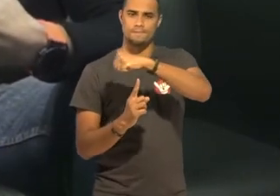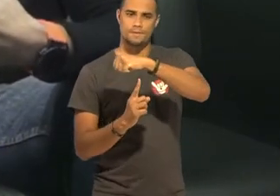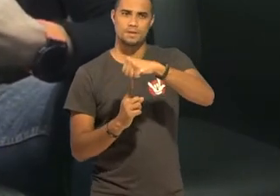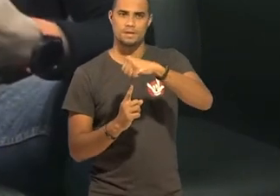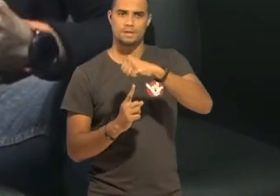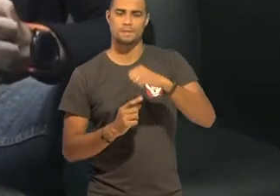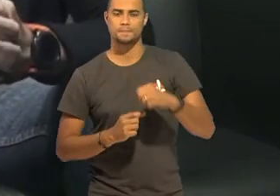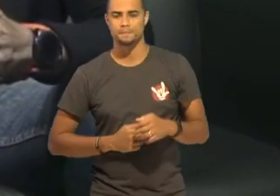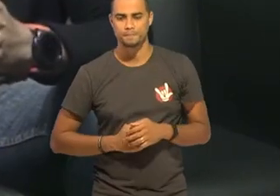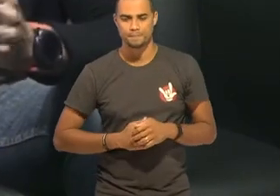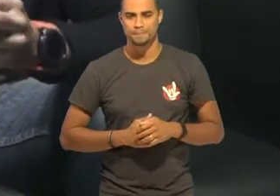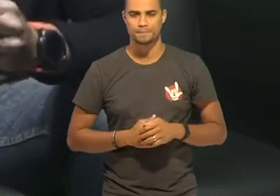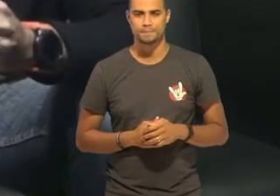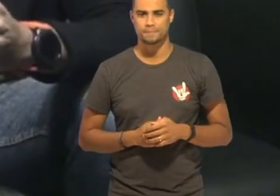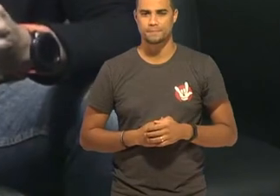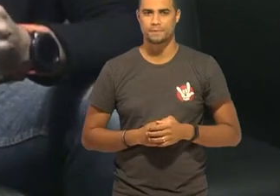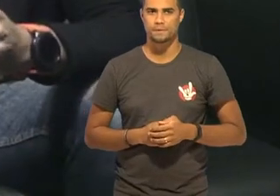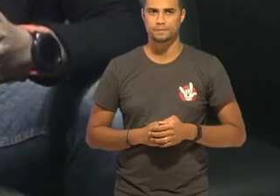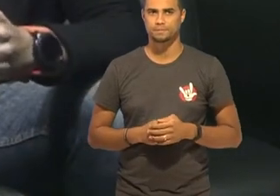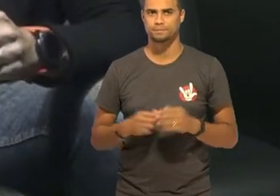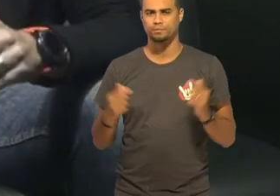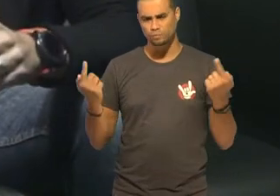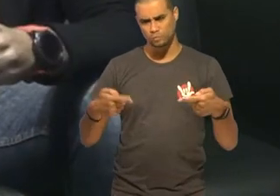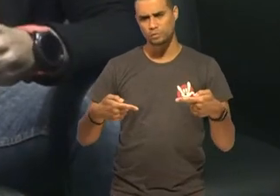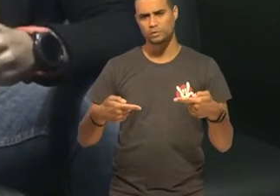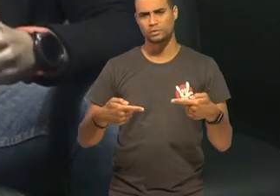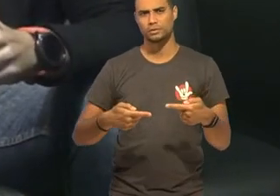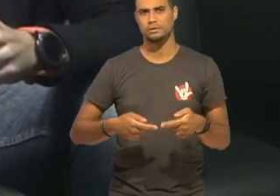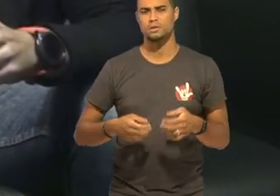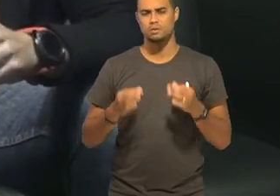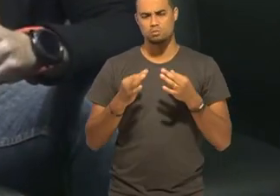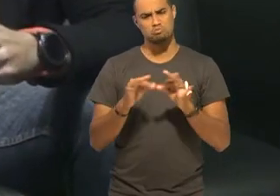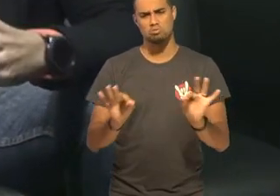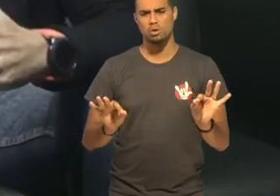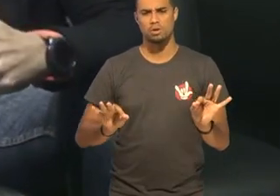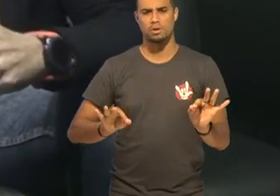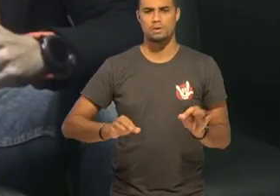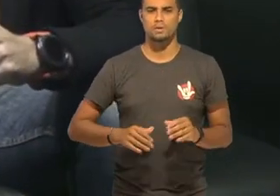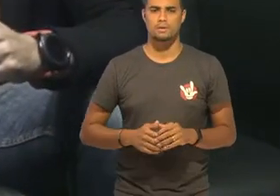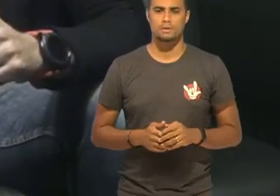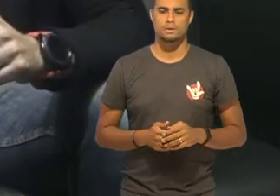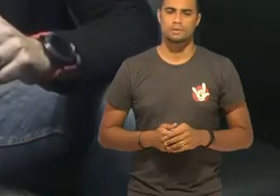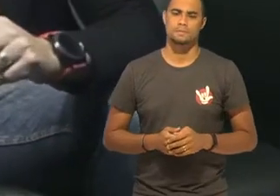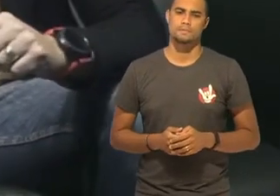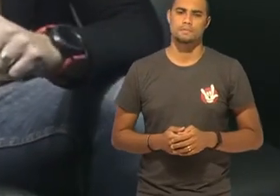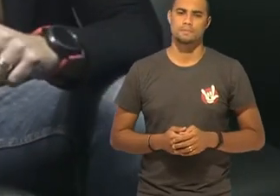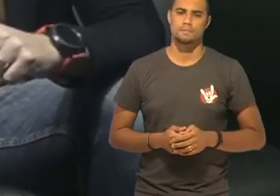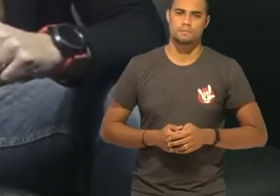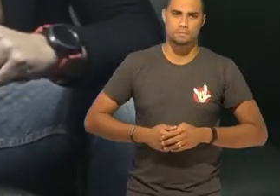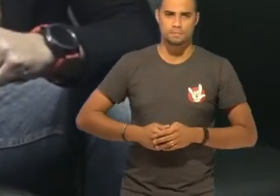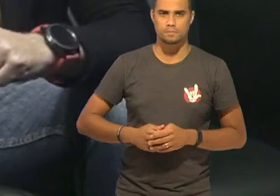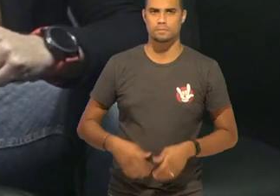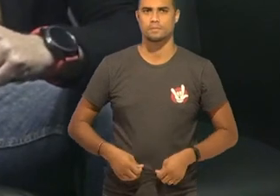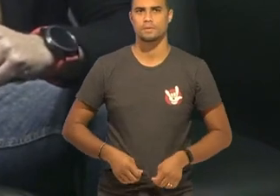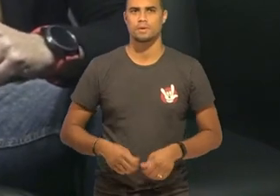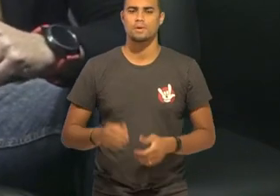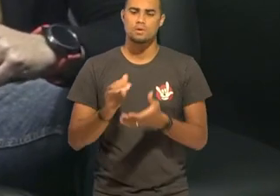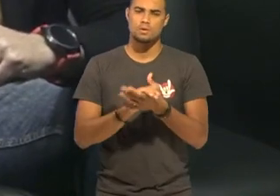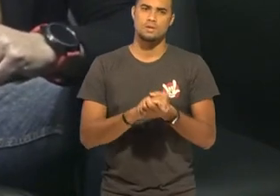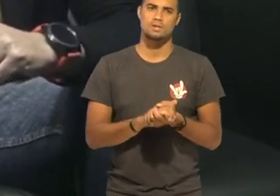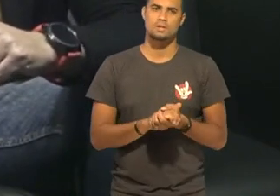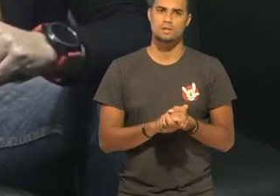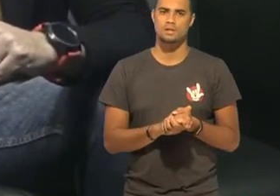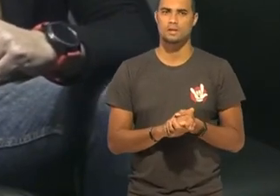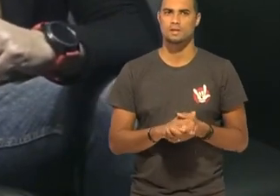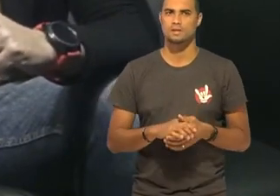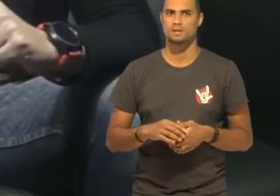lá no nosso WhatsApp, lá no nosso grupo dos supervisores de área, com os casais, e alguns